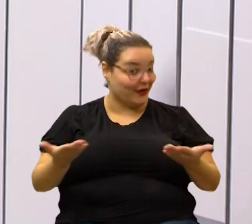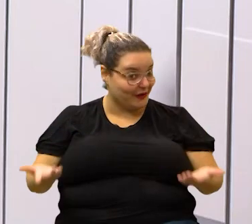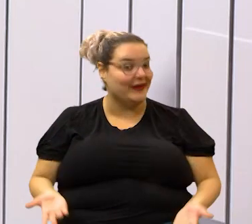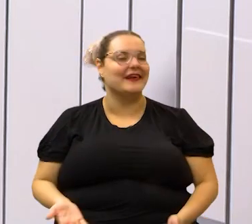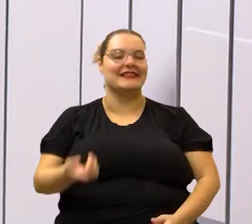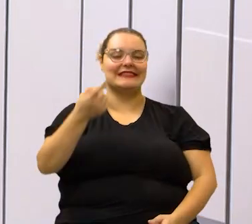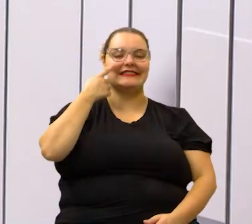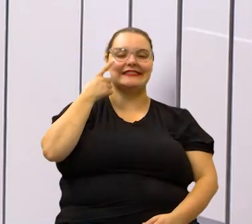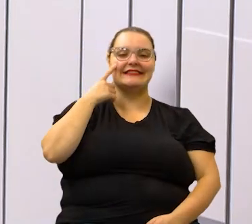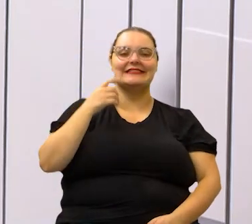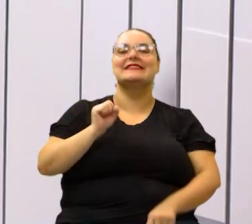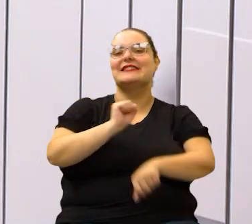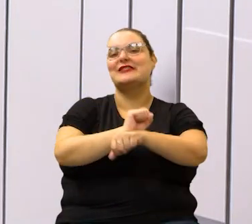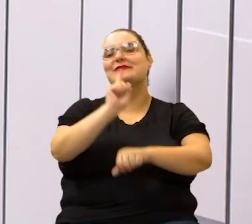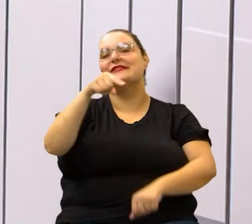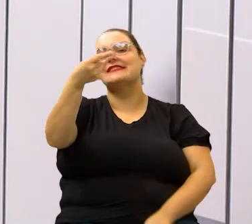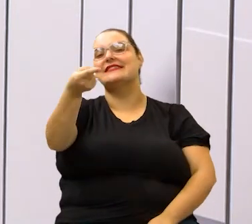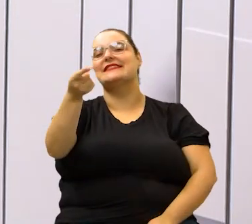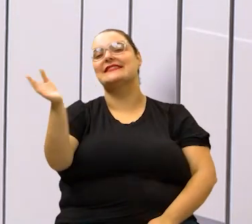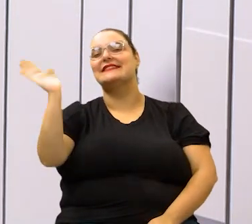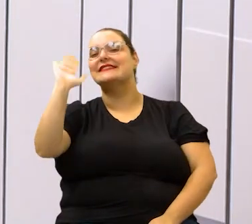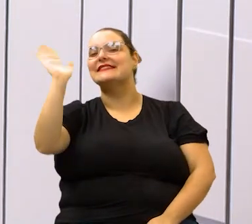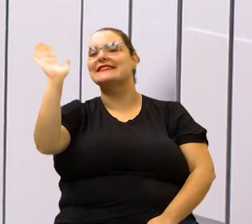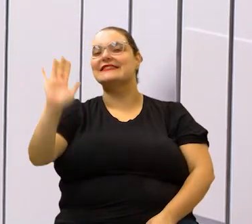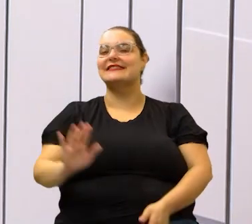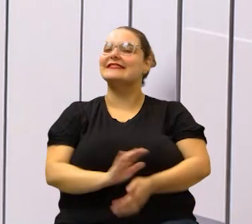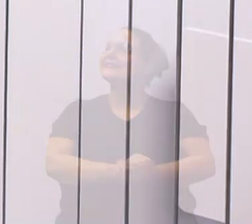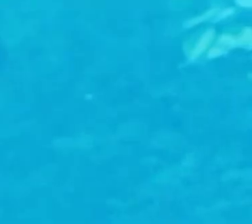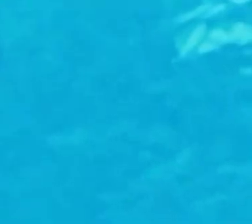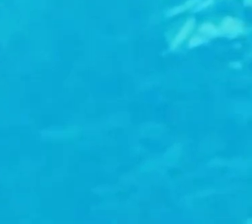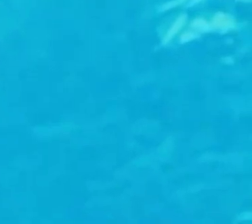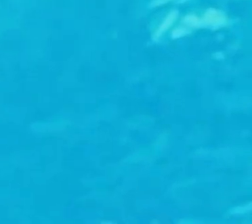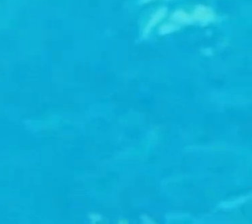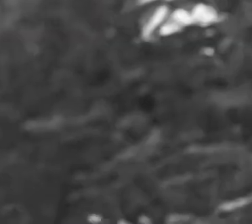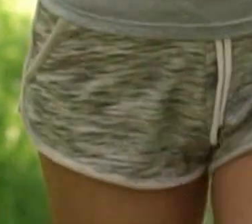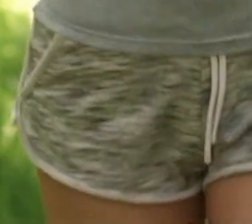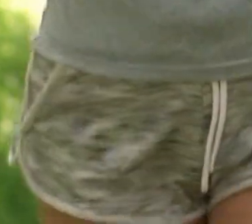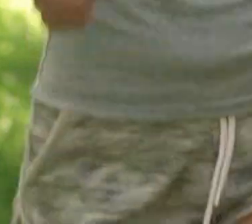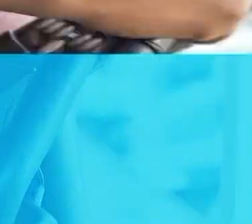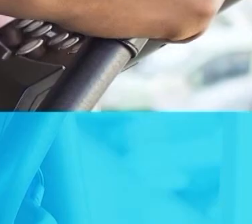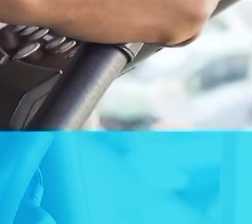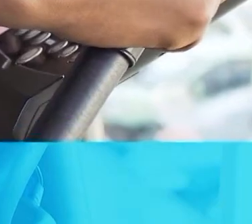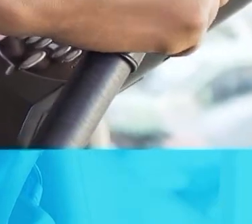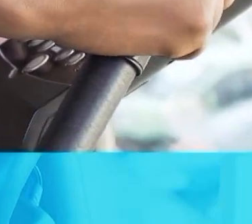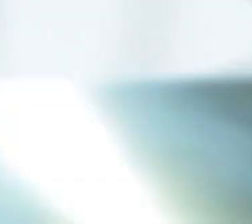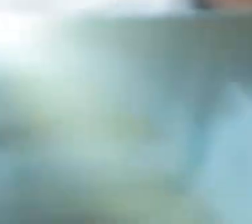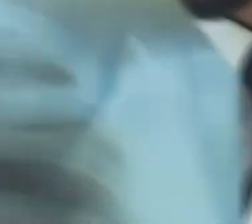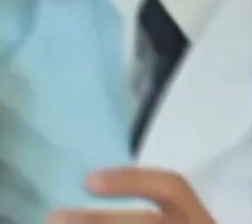vocês ficarem atentos e eu aguardo vocês na próxima edição. Tchau, tchau.